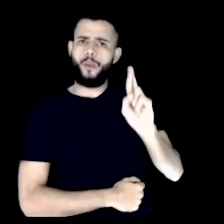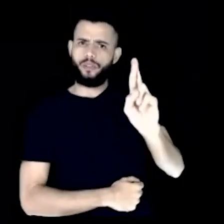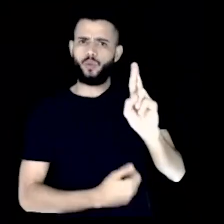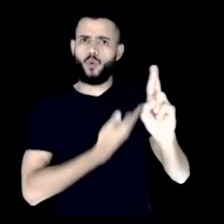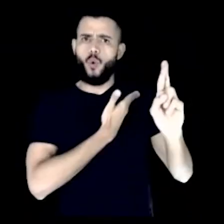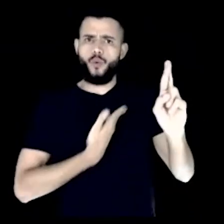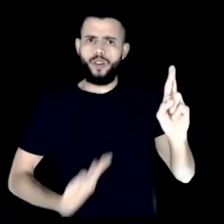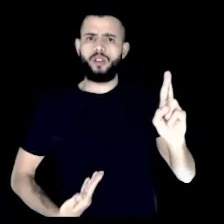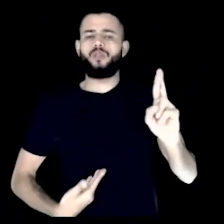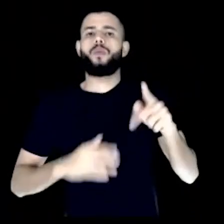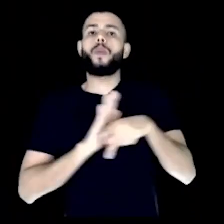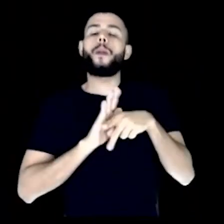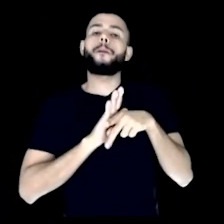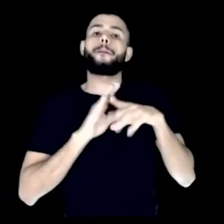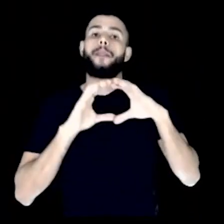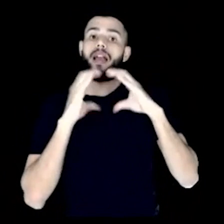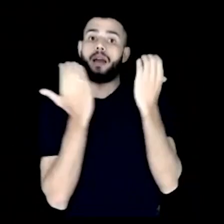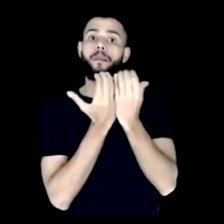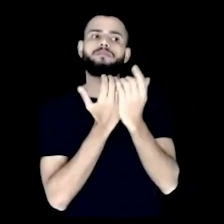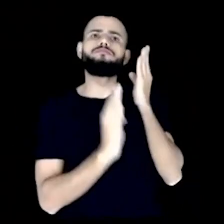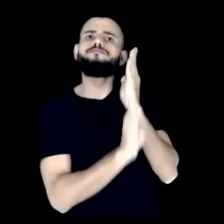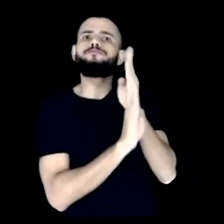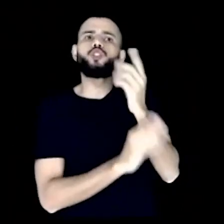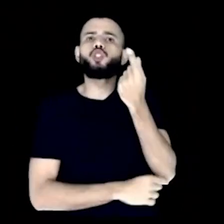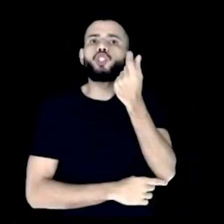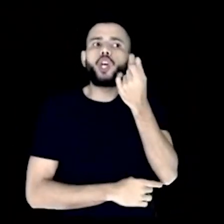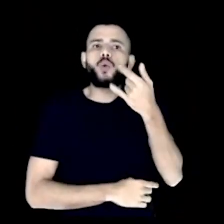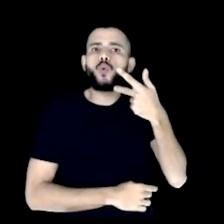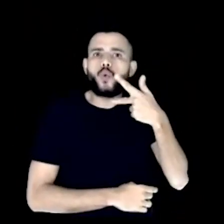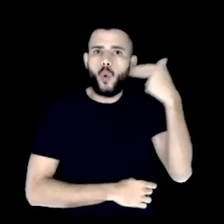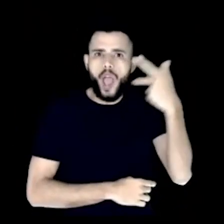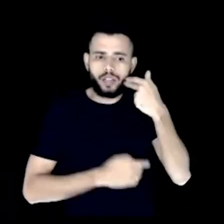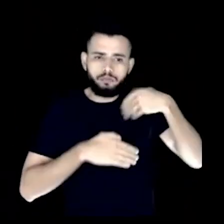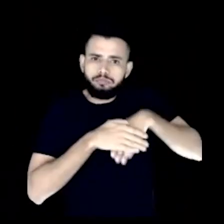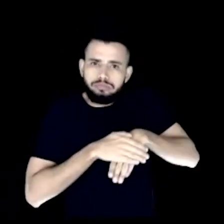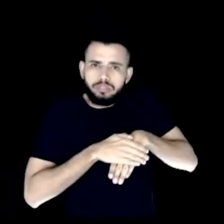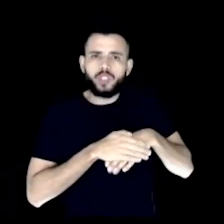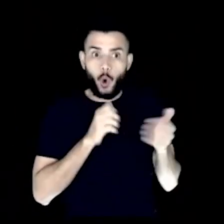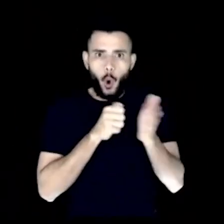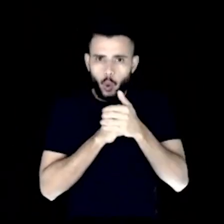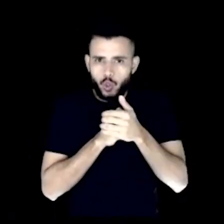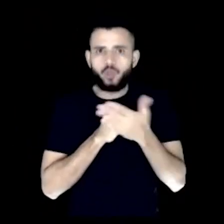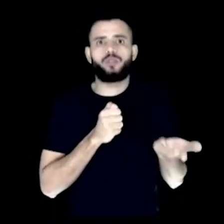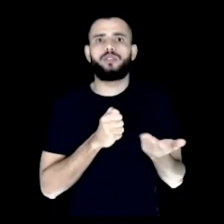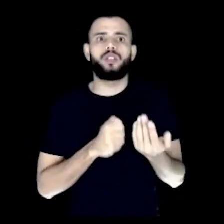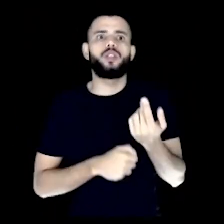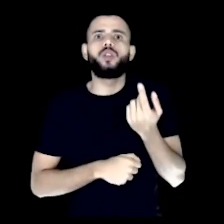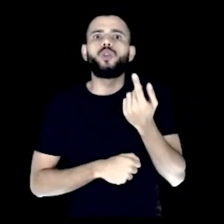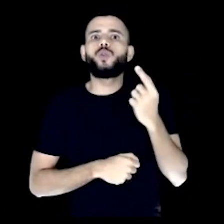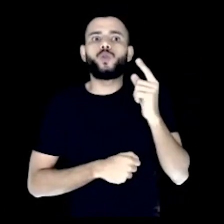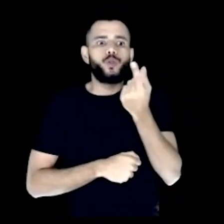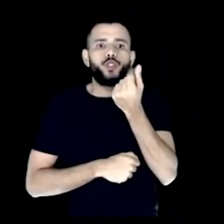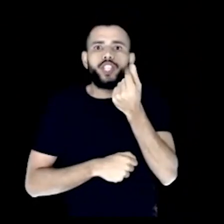o representante do governo na Câmara foi flagrado com dinheiro, né, na cueca, das suas partes mais íntimas, e